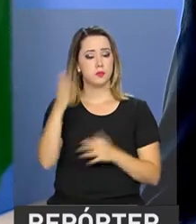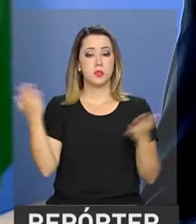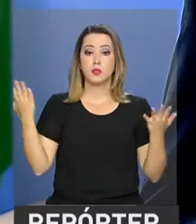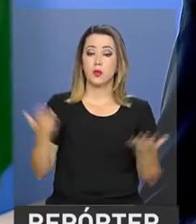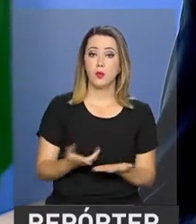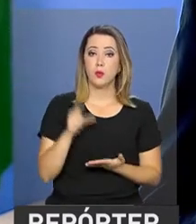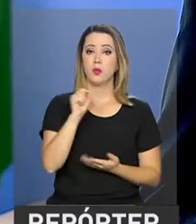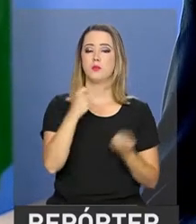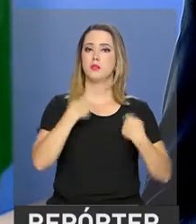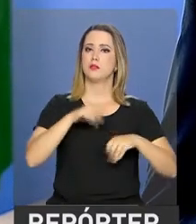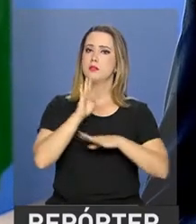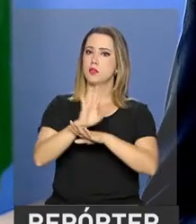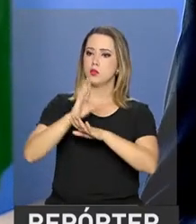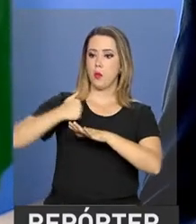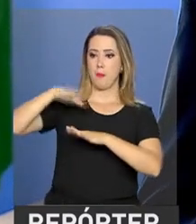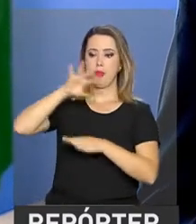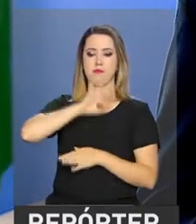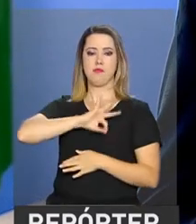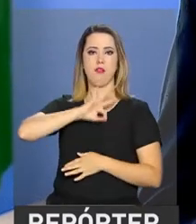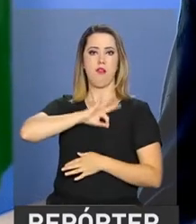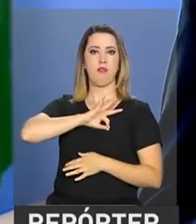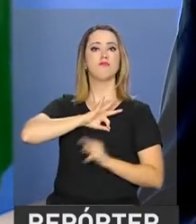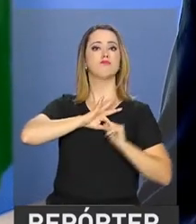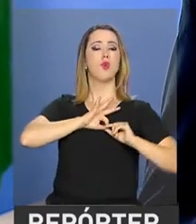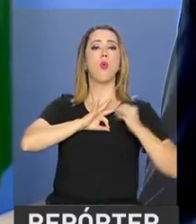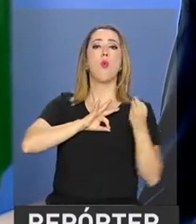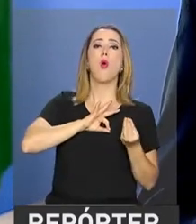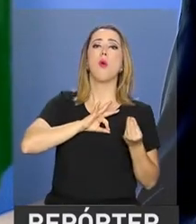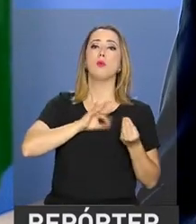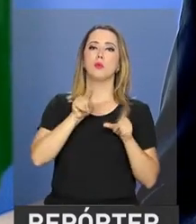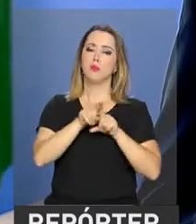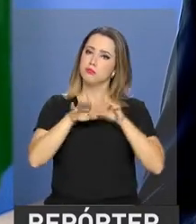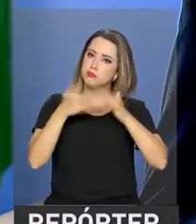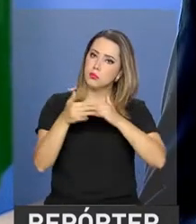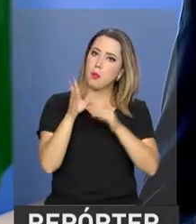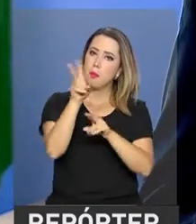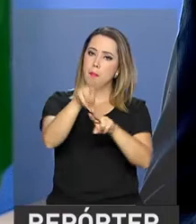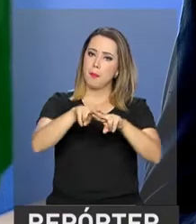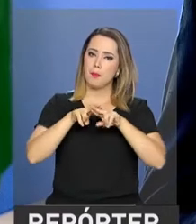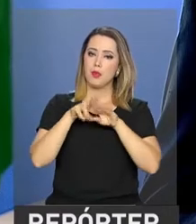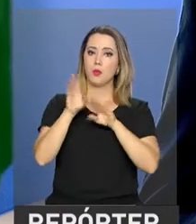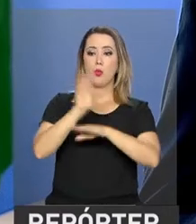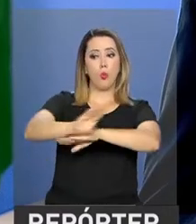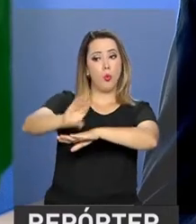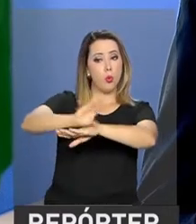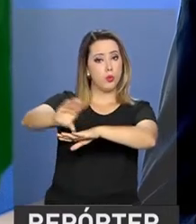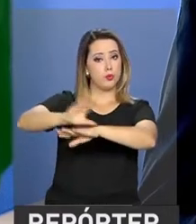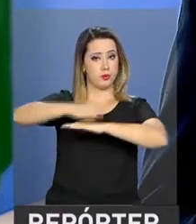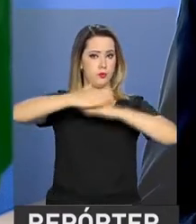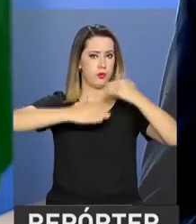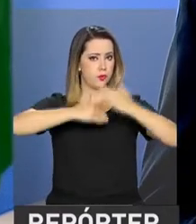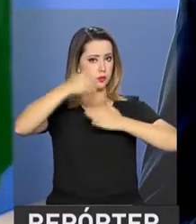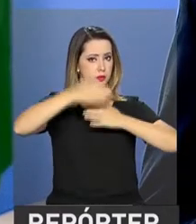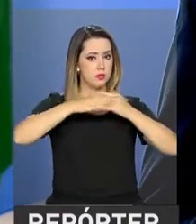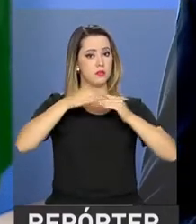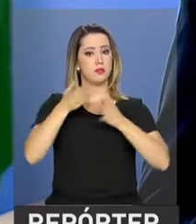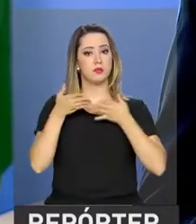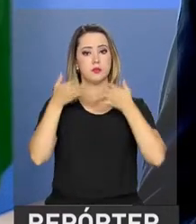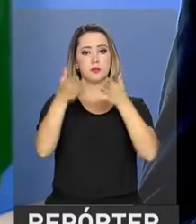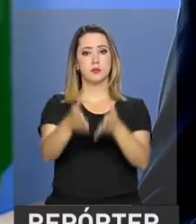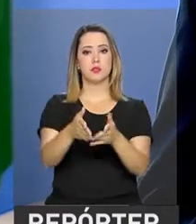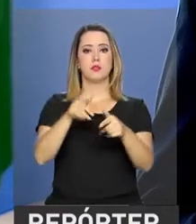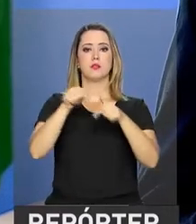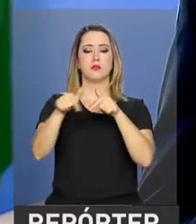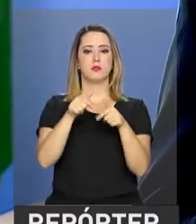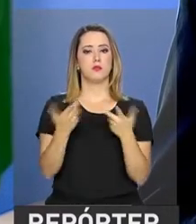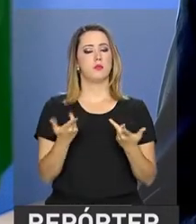essas pessoas a aumentar a renda. E uma das formas de se promover isso é por meio de cursos profissionalizantes e do acesso ao